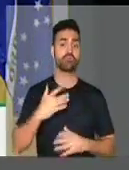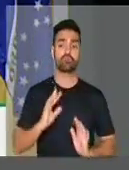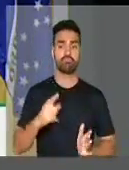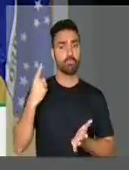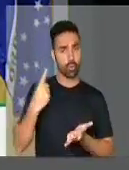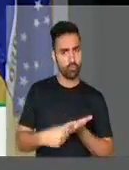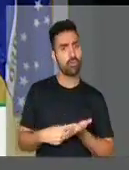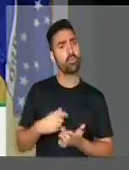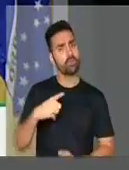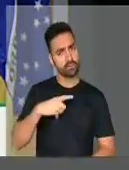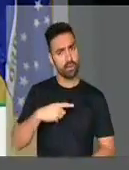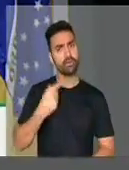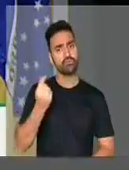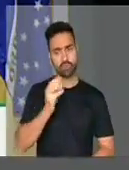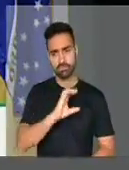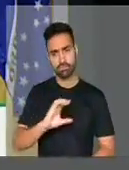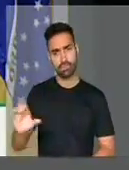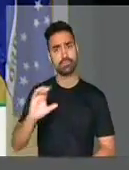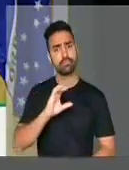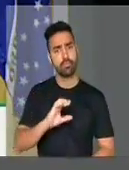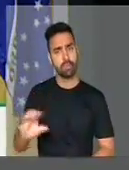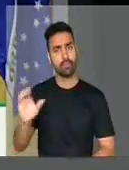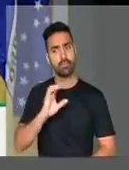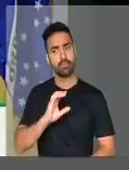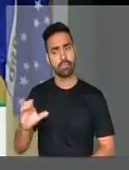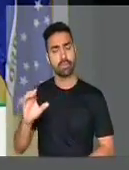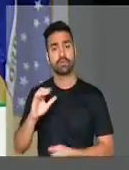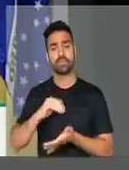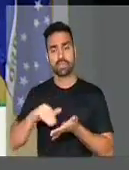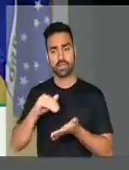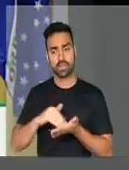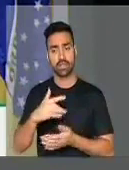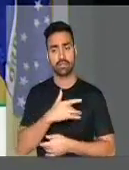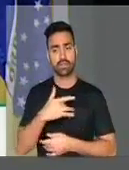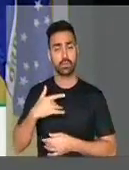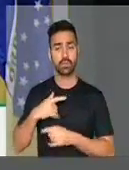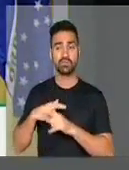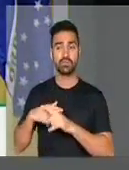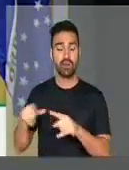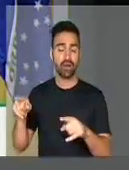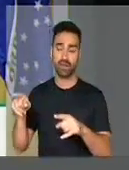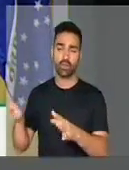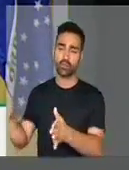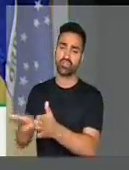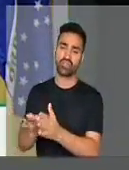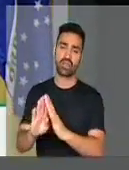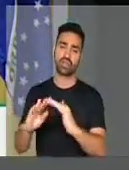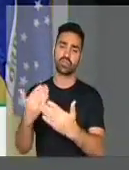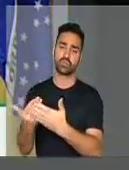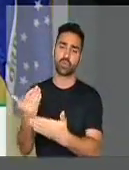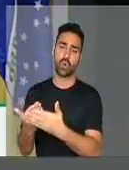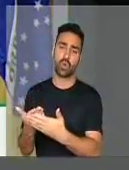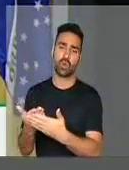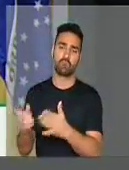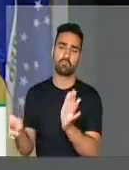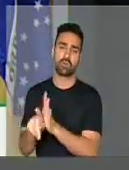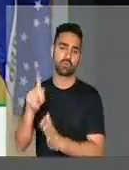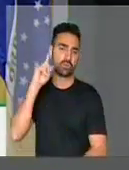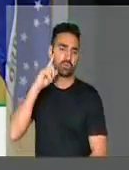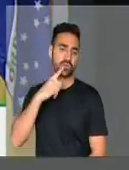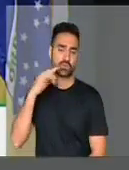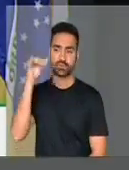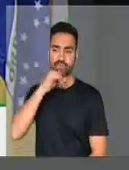está repassando o recurso para a Secretaria de Saúde. Por isso, fica aqui essa denúncia para que o